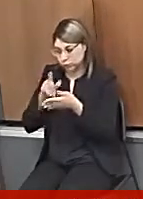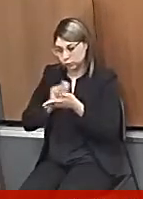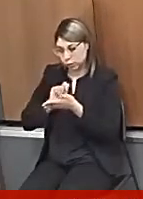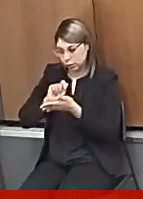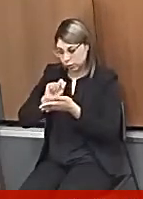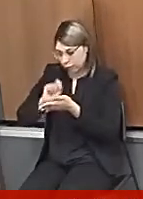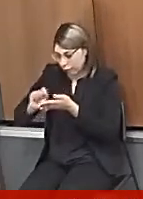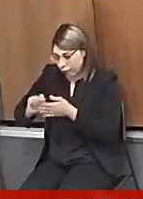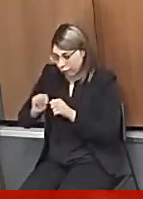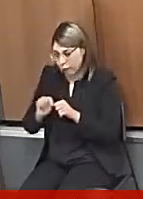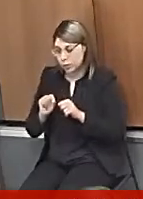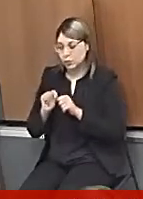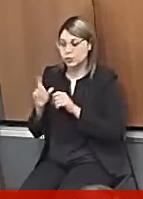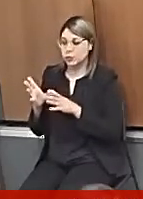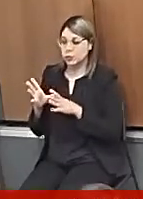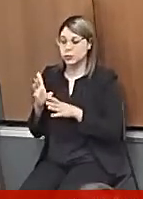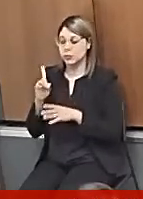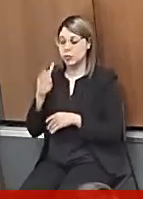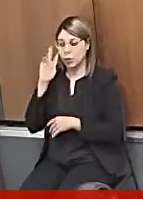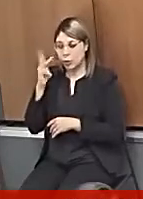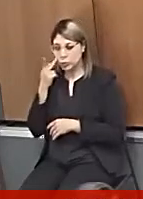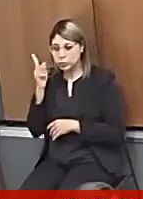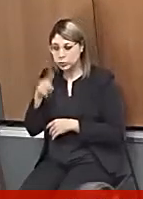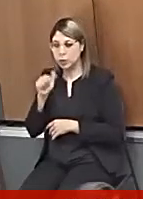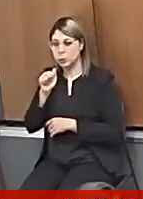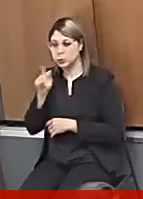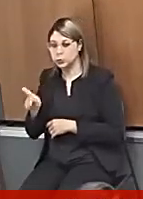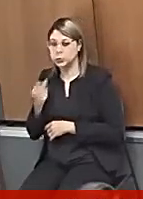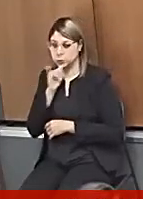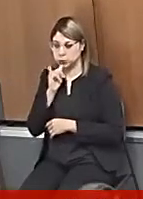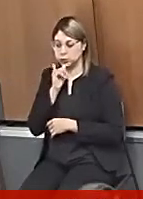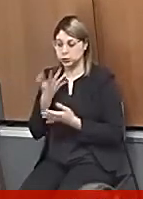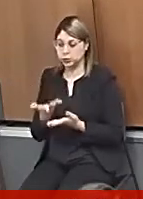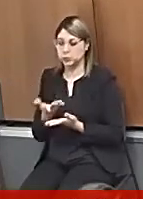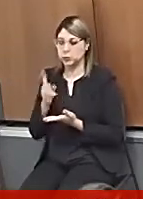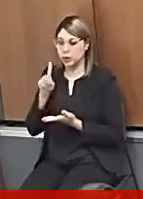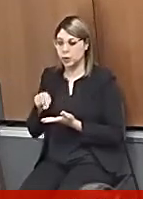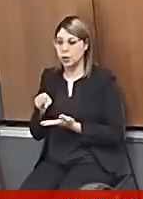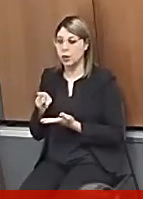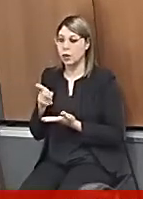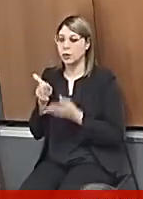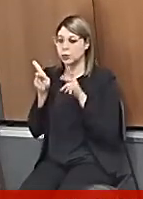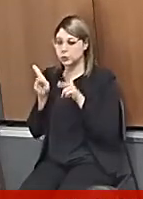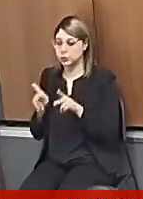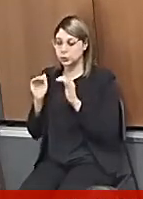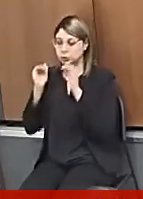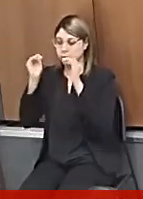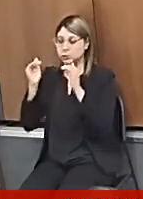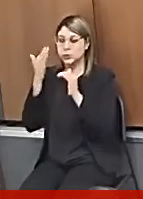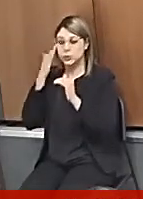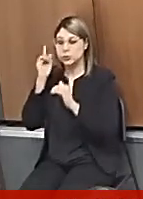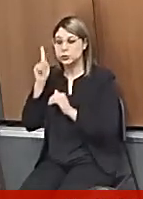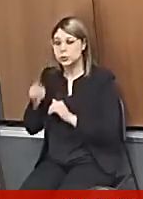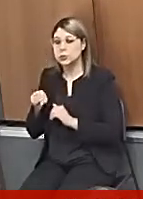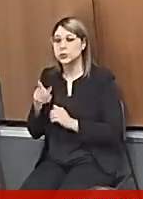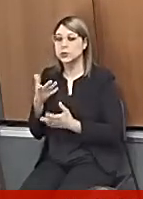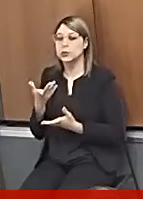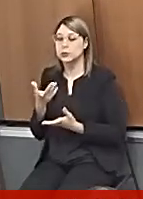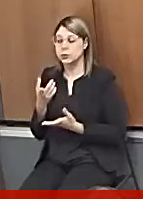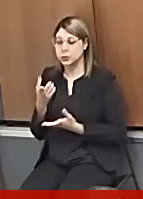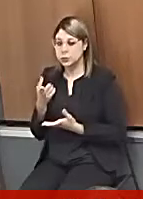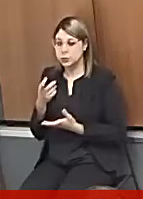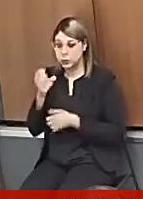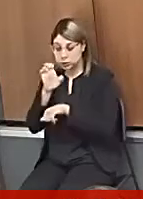responder alguns pontos para colocar a questão do reconhecimento da aposentadoria o próprio supremo ele entendeu que o estado hoje